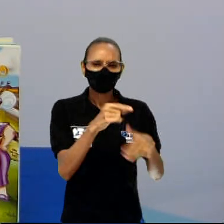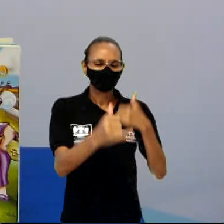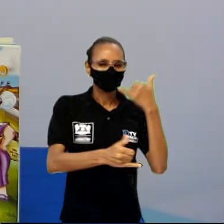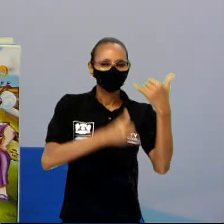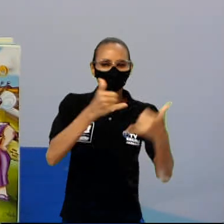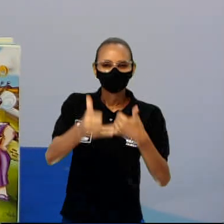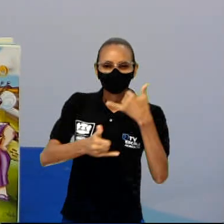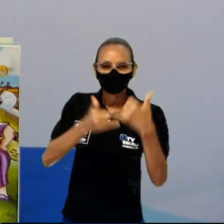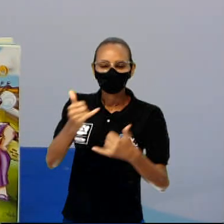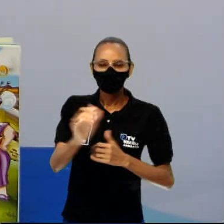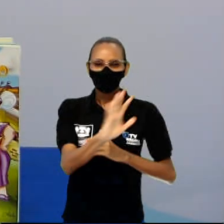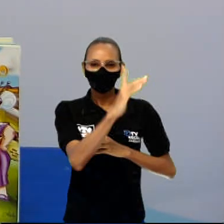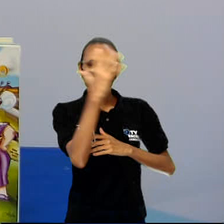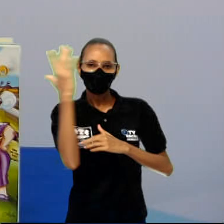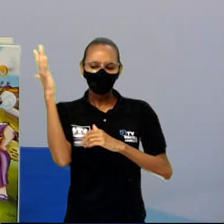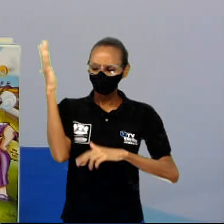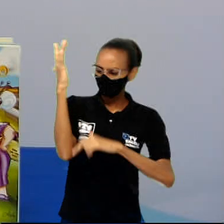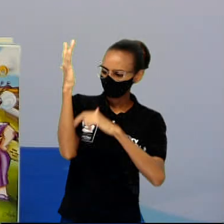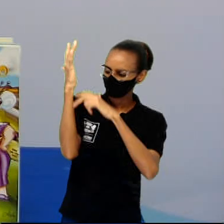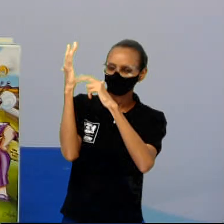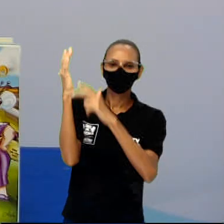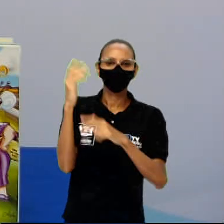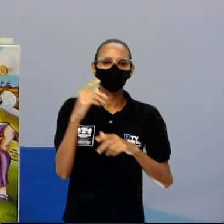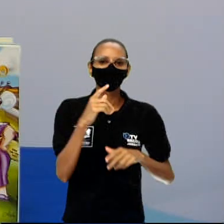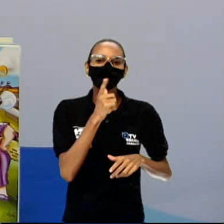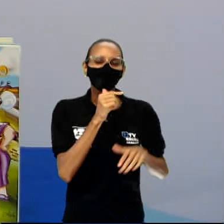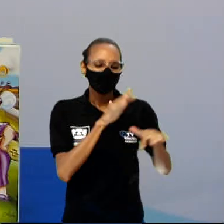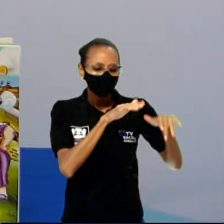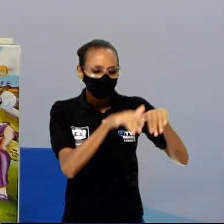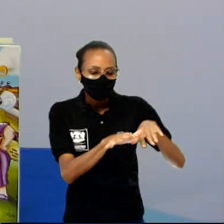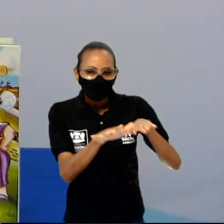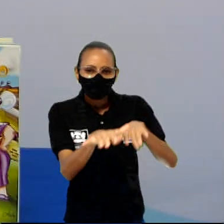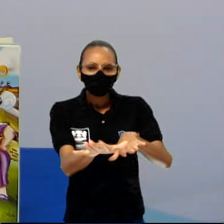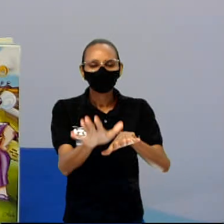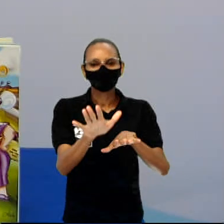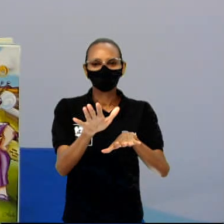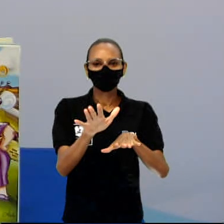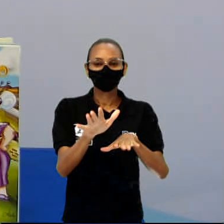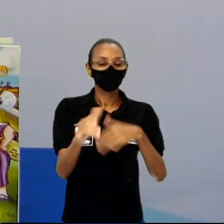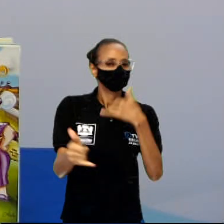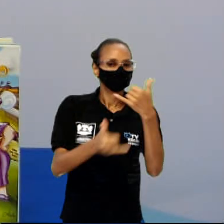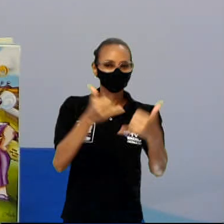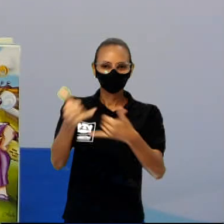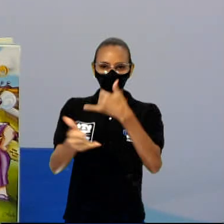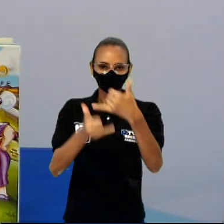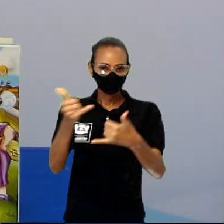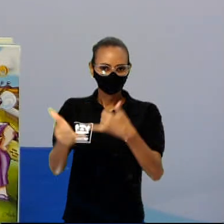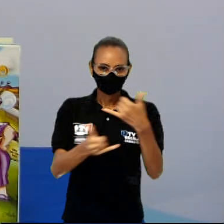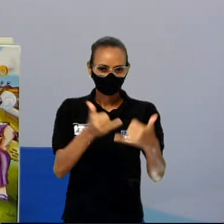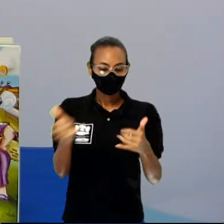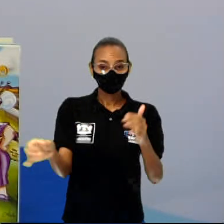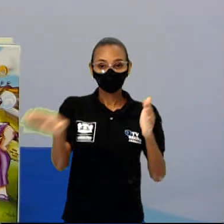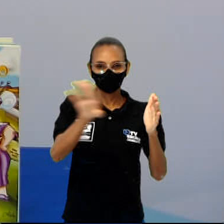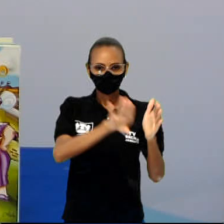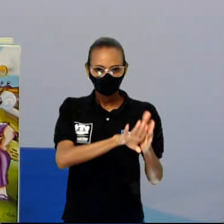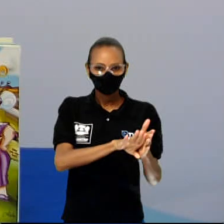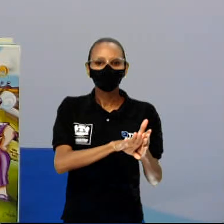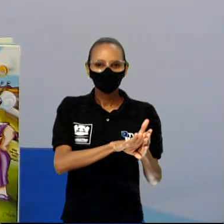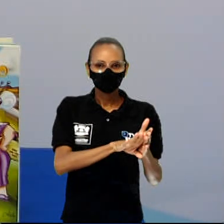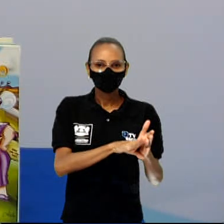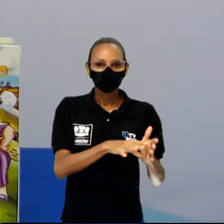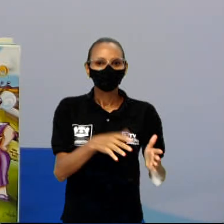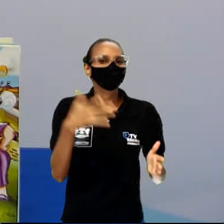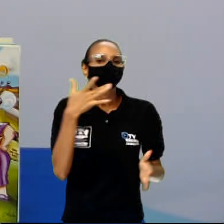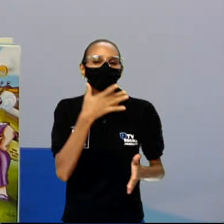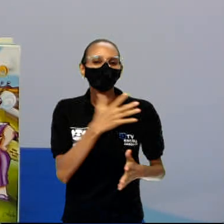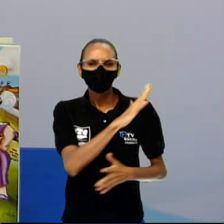vontade, subiam nas árvores, tomavam banho de rio, faziam aquela farra que criança faz quando chega num lugar que tem esse monte de coisa gostosa